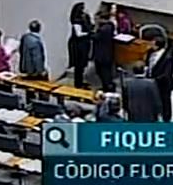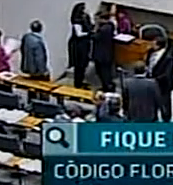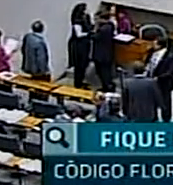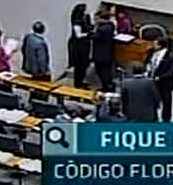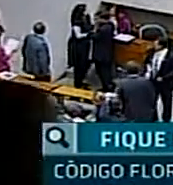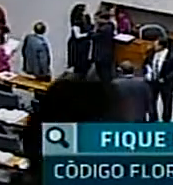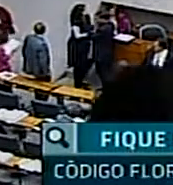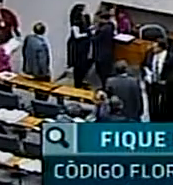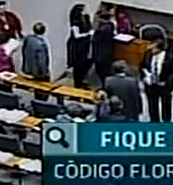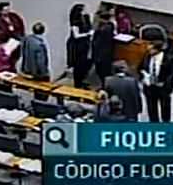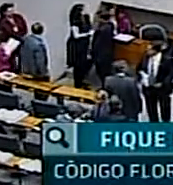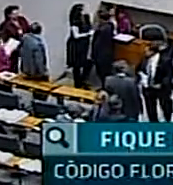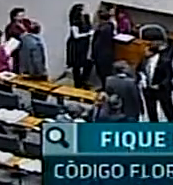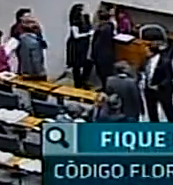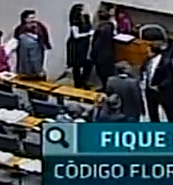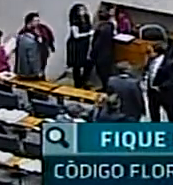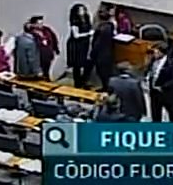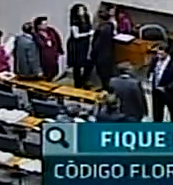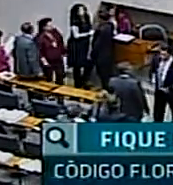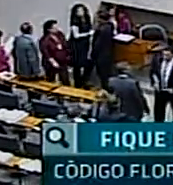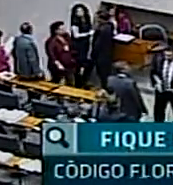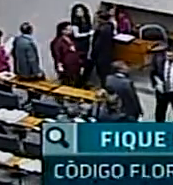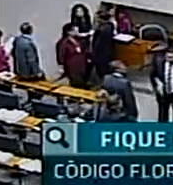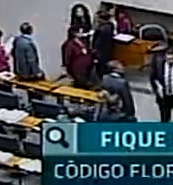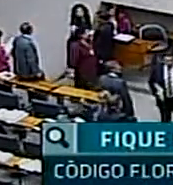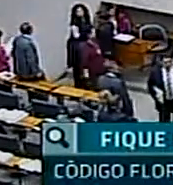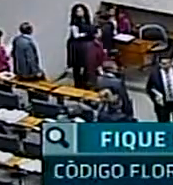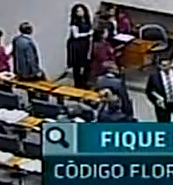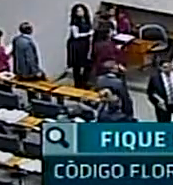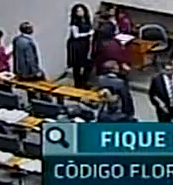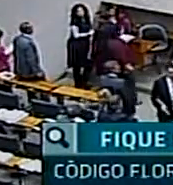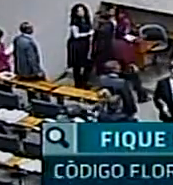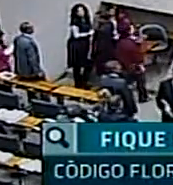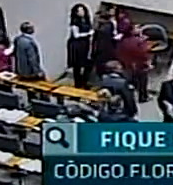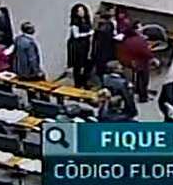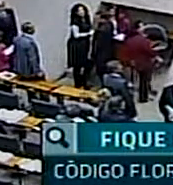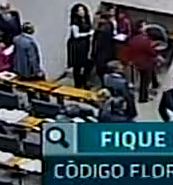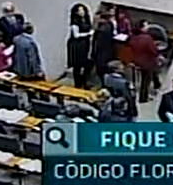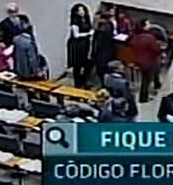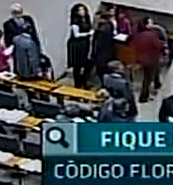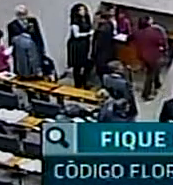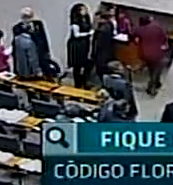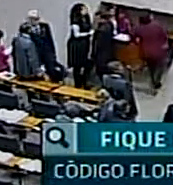Senhor presidente, senhoras deputadas, senhores deputados, senhor relator,